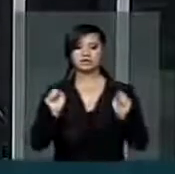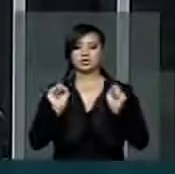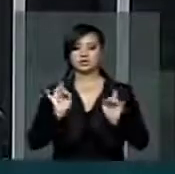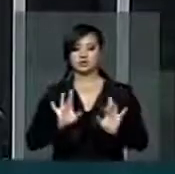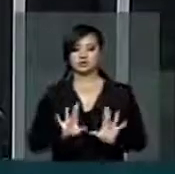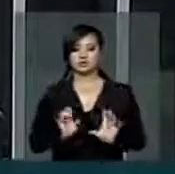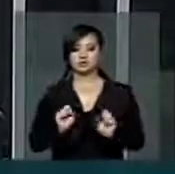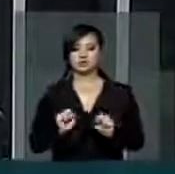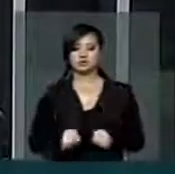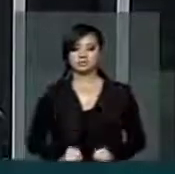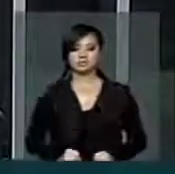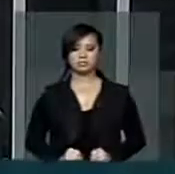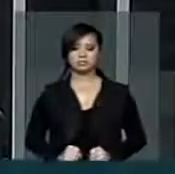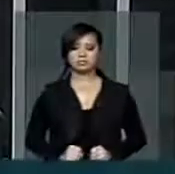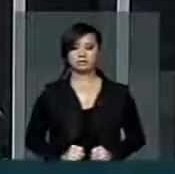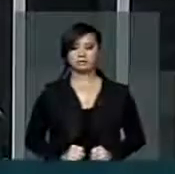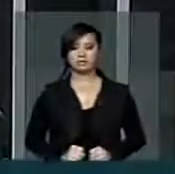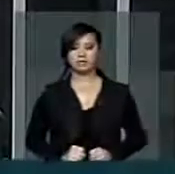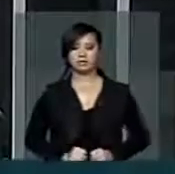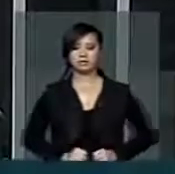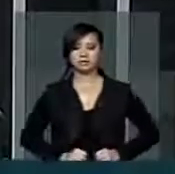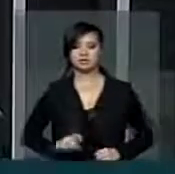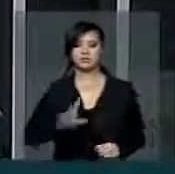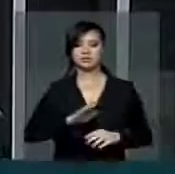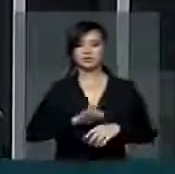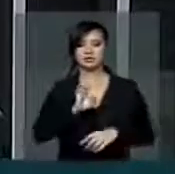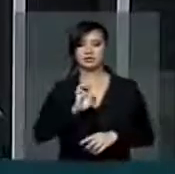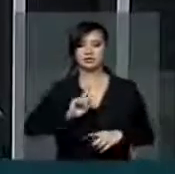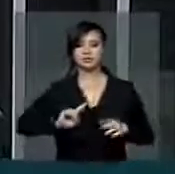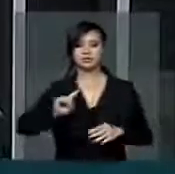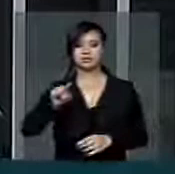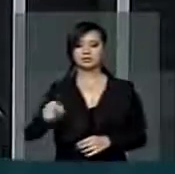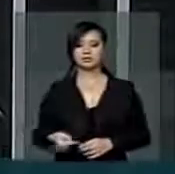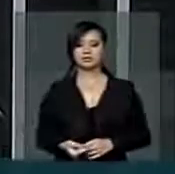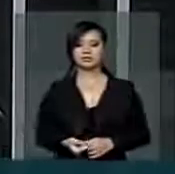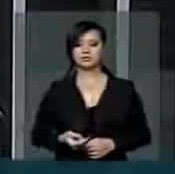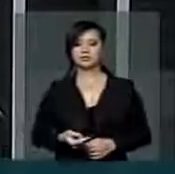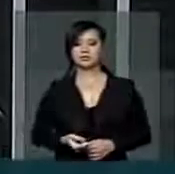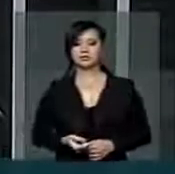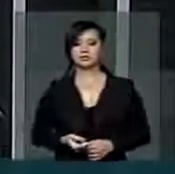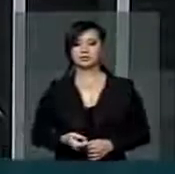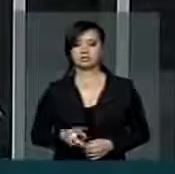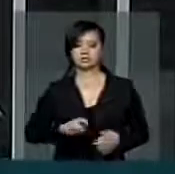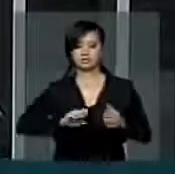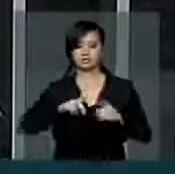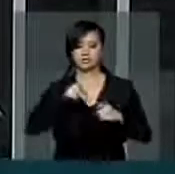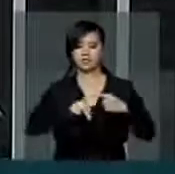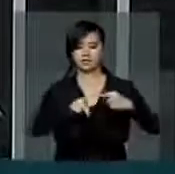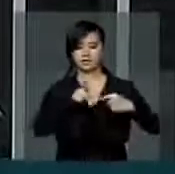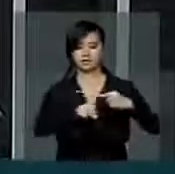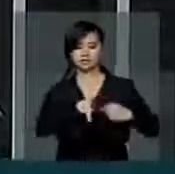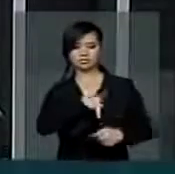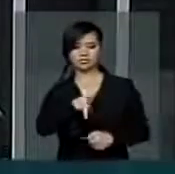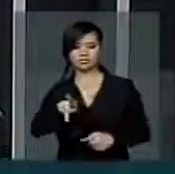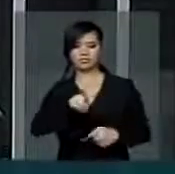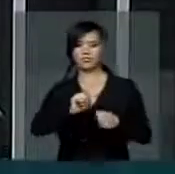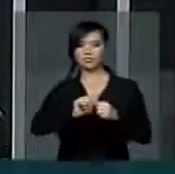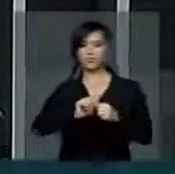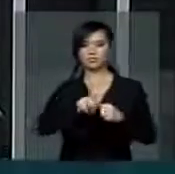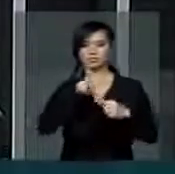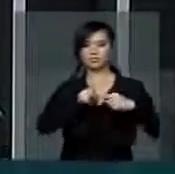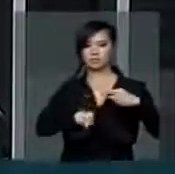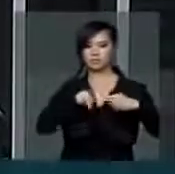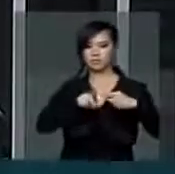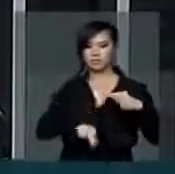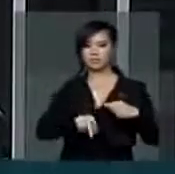depois que mais de 1.000 vetos presidenciais que se acumulavam nos anos fosse apreciado.